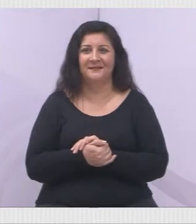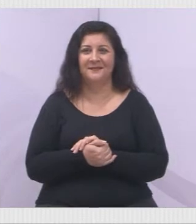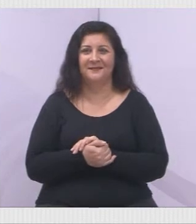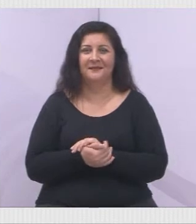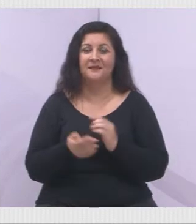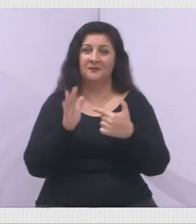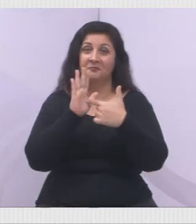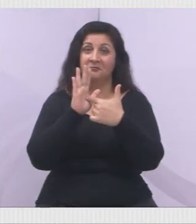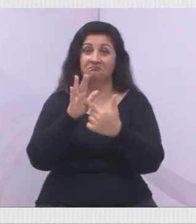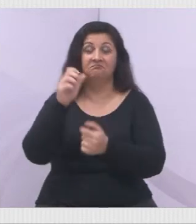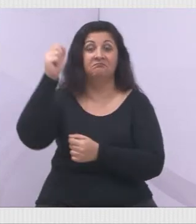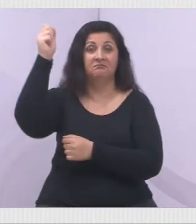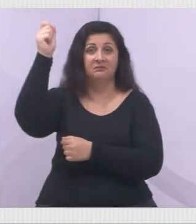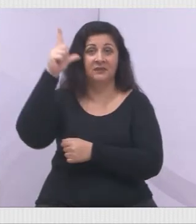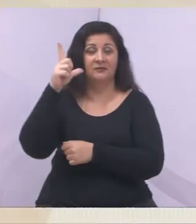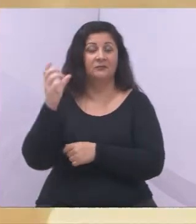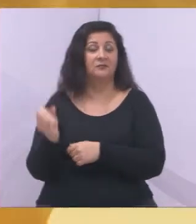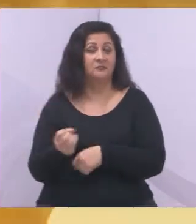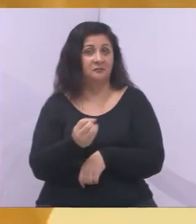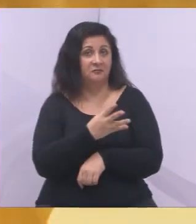iluminação ficou bem bacana lá.